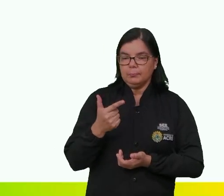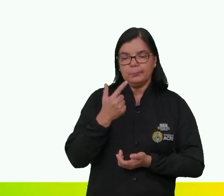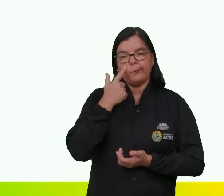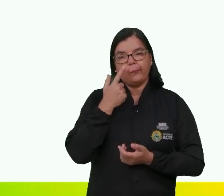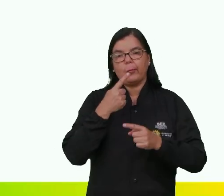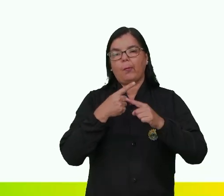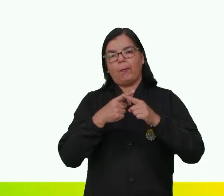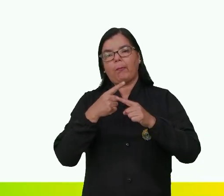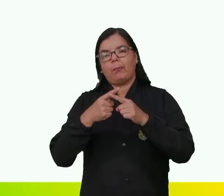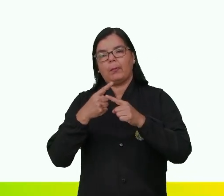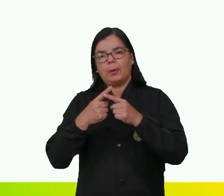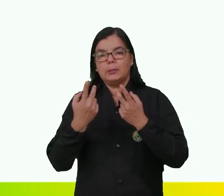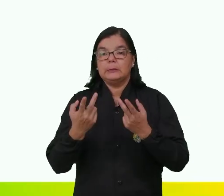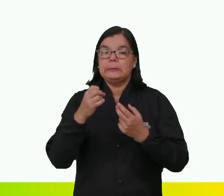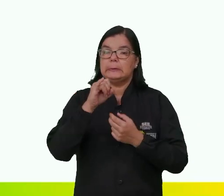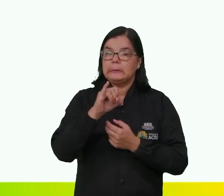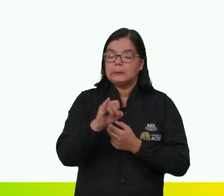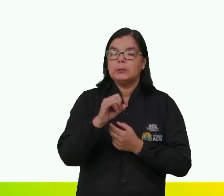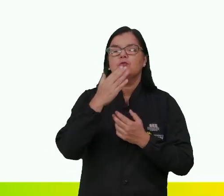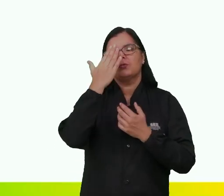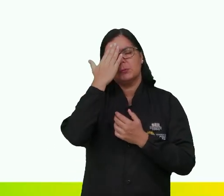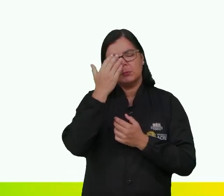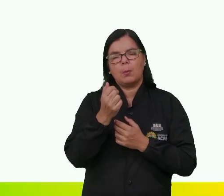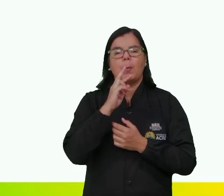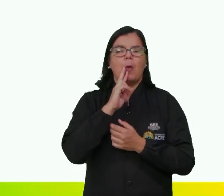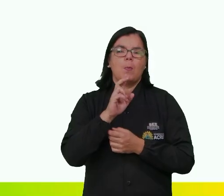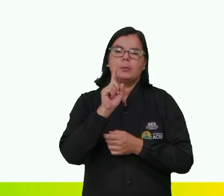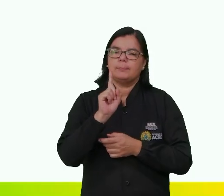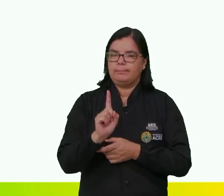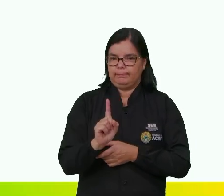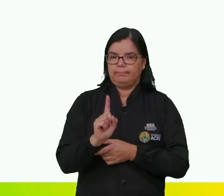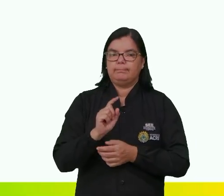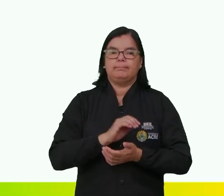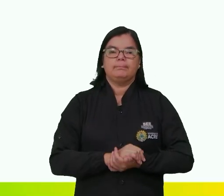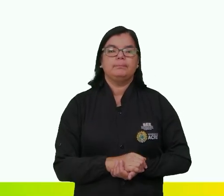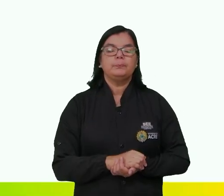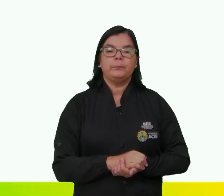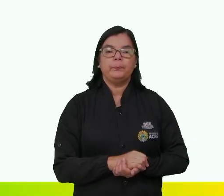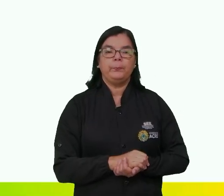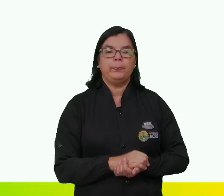ficarmos multiplicando 1 por ele mesmo e obter 1. Pois bem,